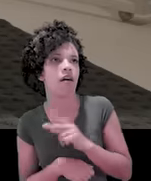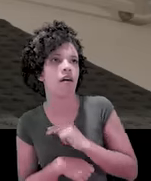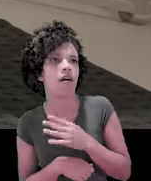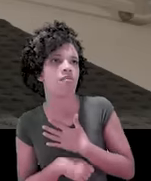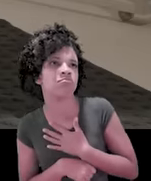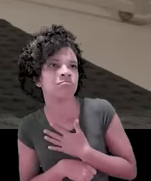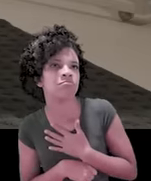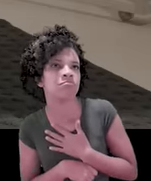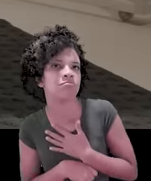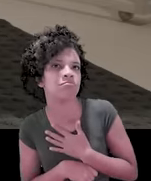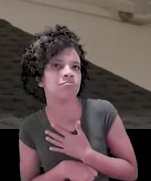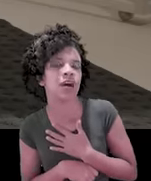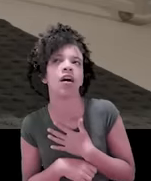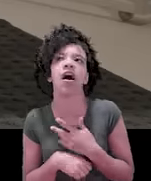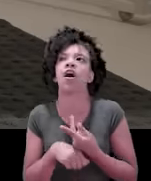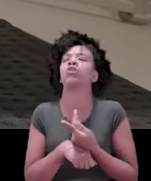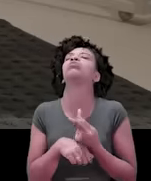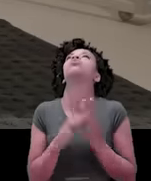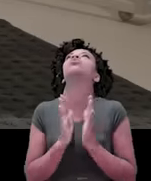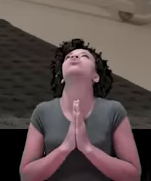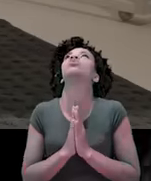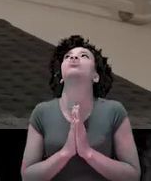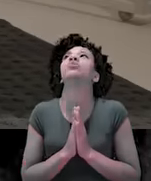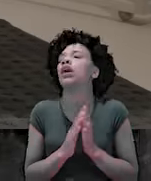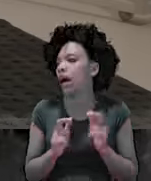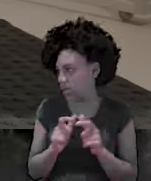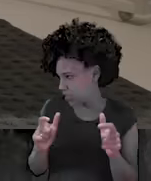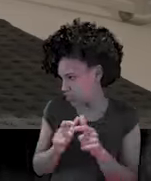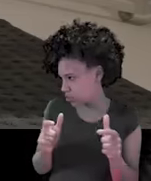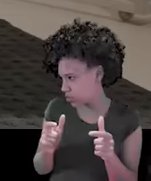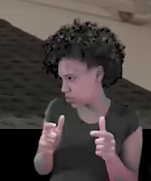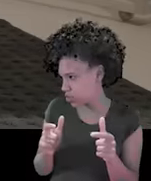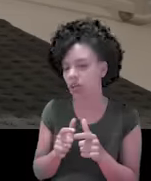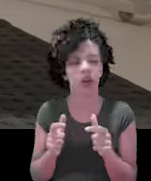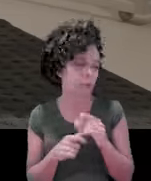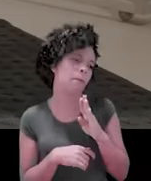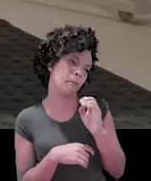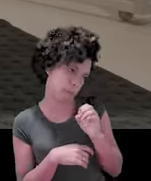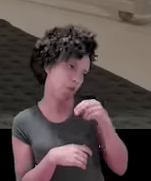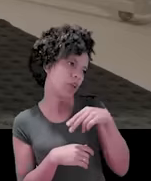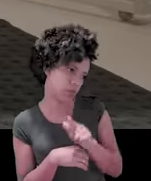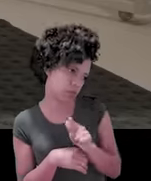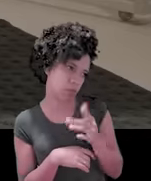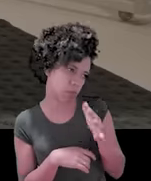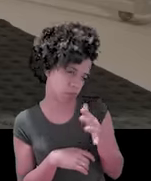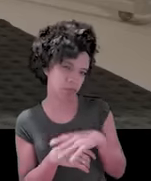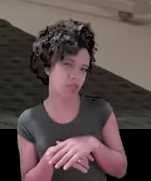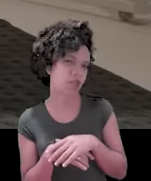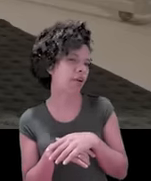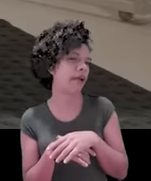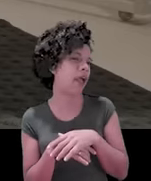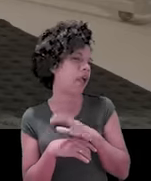é a lutar busca grande tu diz grandes por esses diante grande grande que ser lá eu amo mais ou menos aquele a